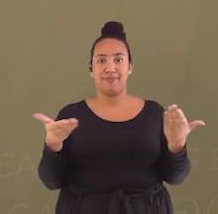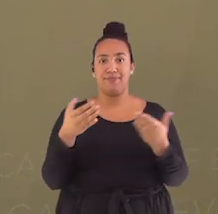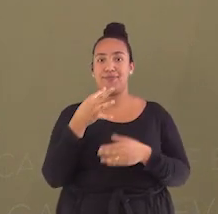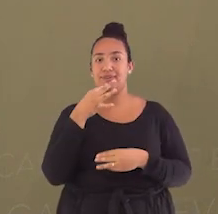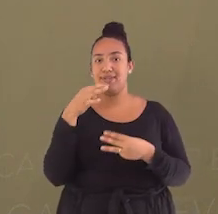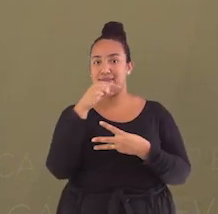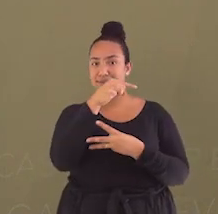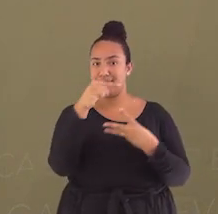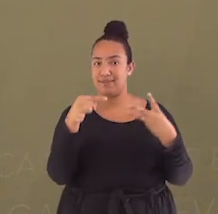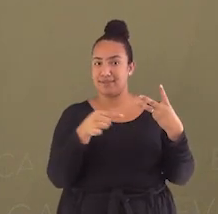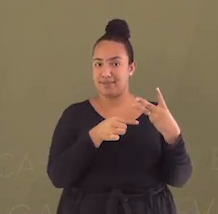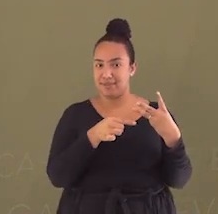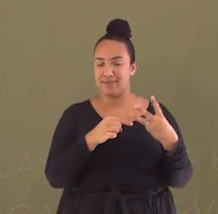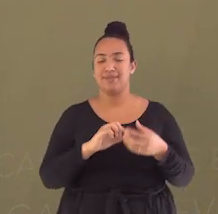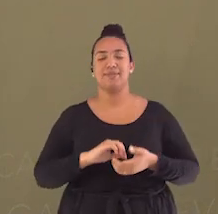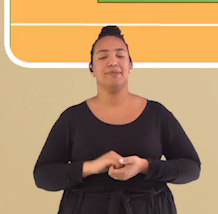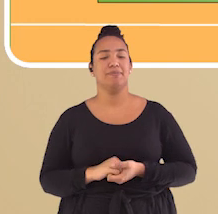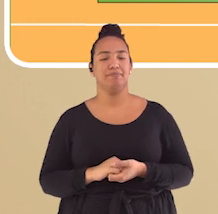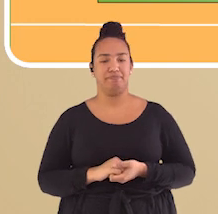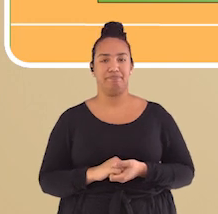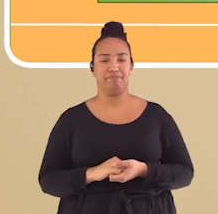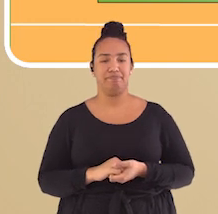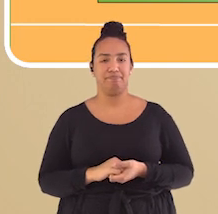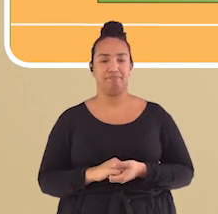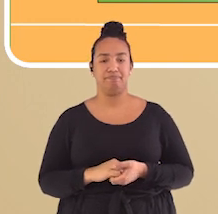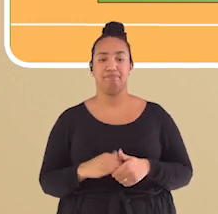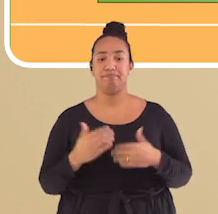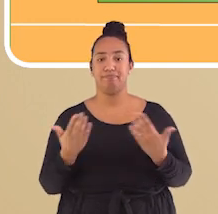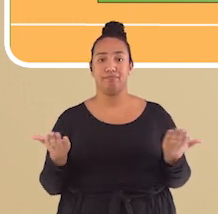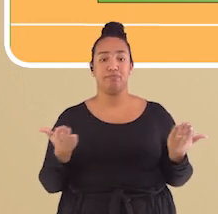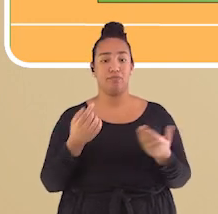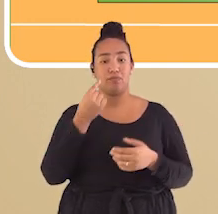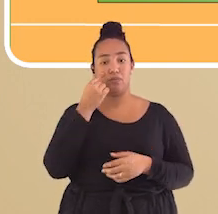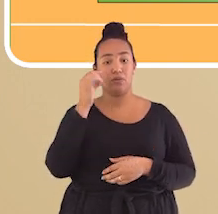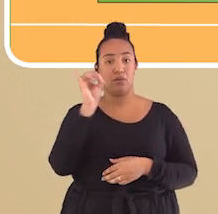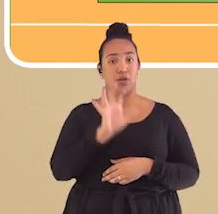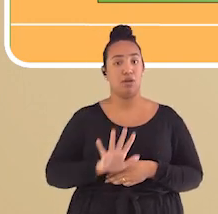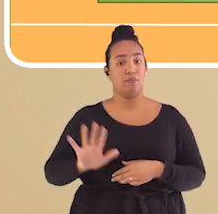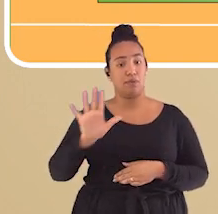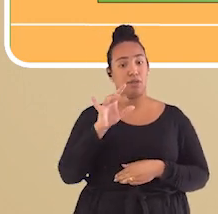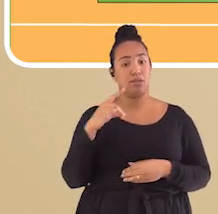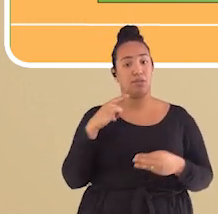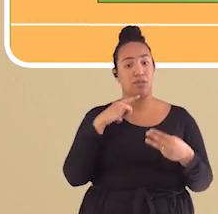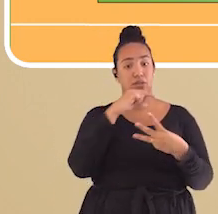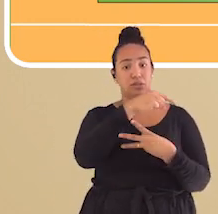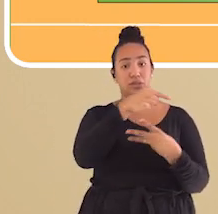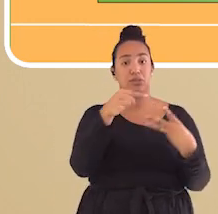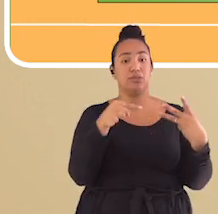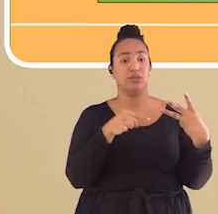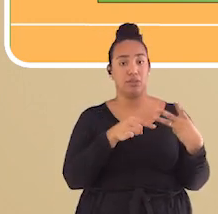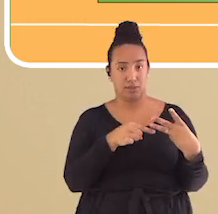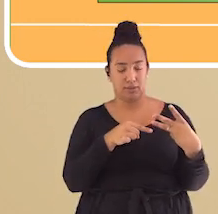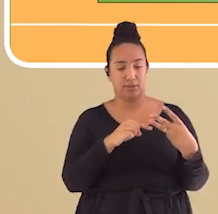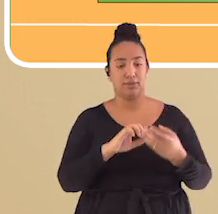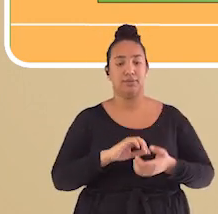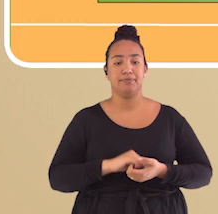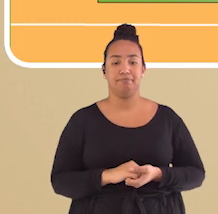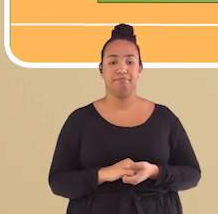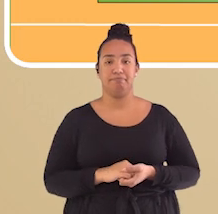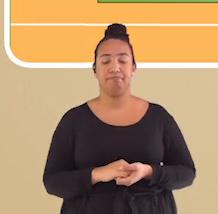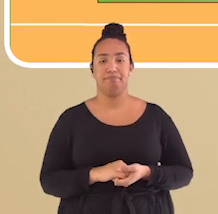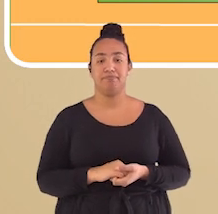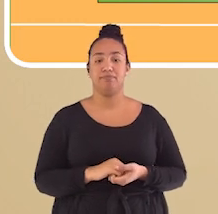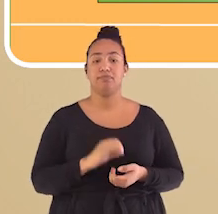3 estados físicos? Bem, aí na sua tela temos os 3 estados físicos da matéria. Temos,